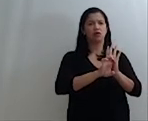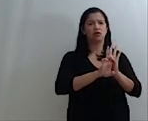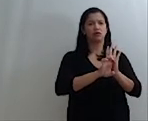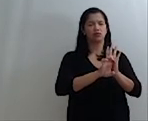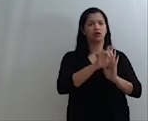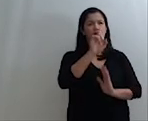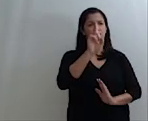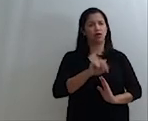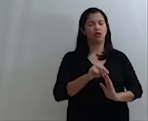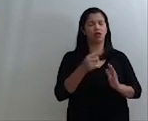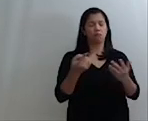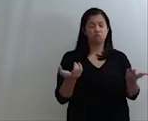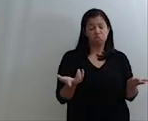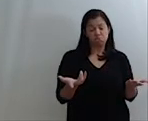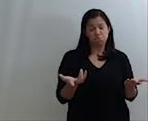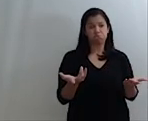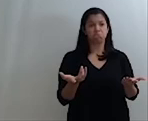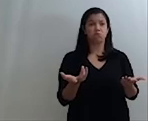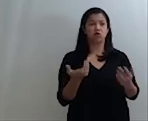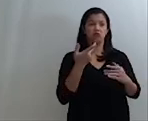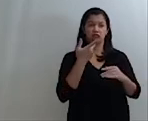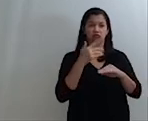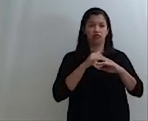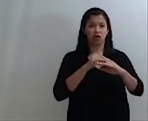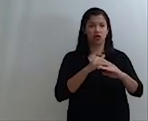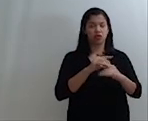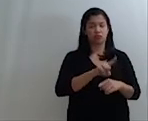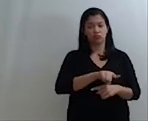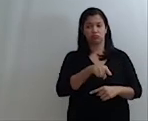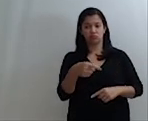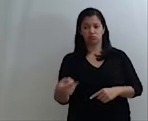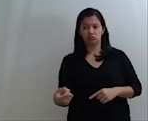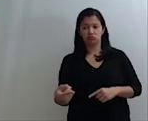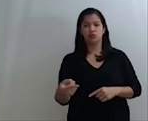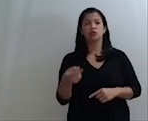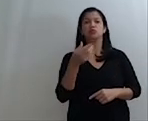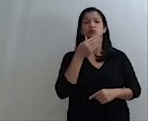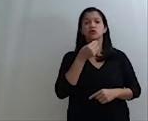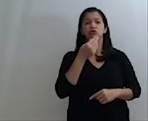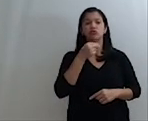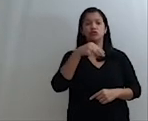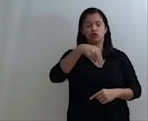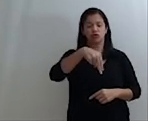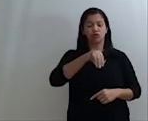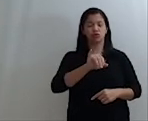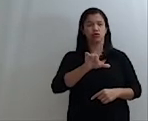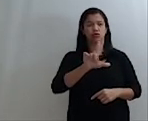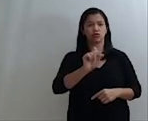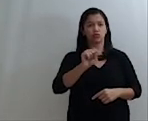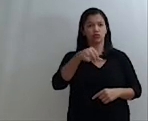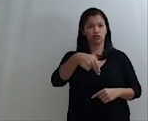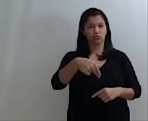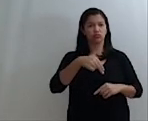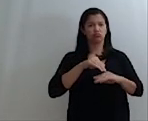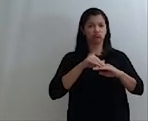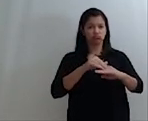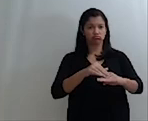caso o Dr Nilson Naves eria a necessidade ou não de de de realizar sustentação